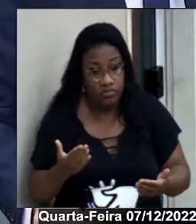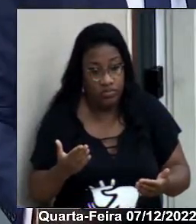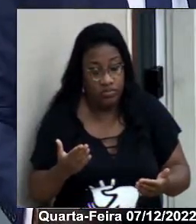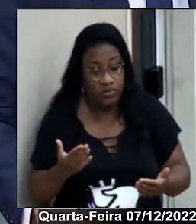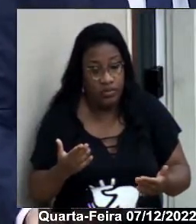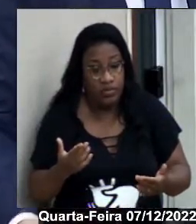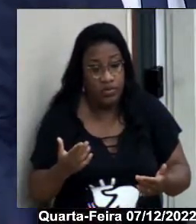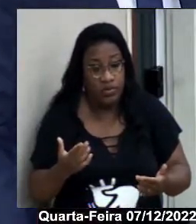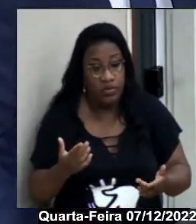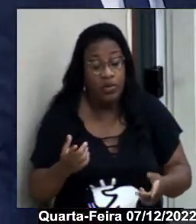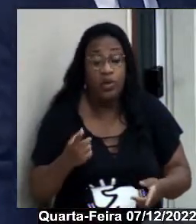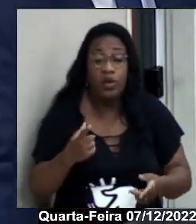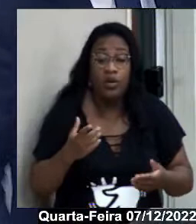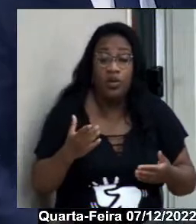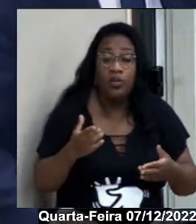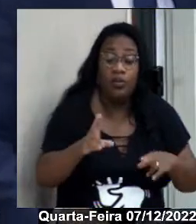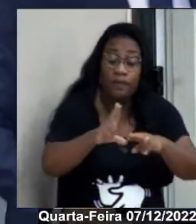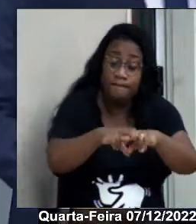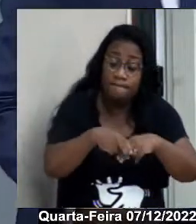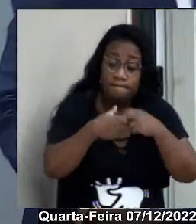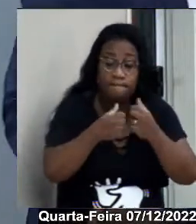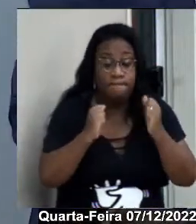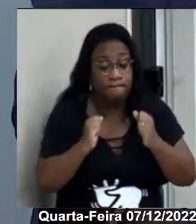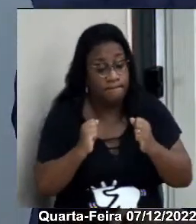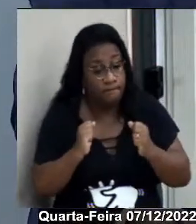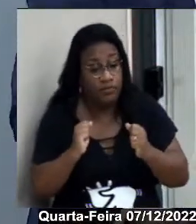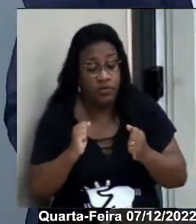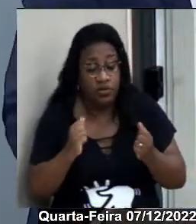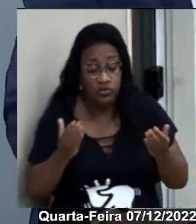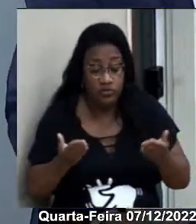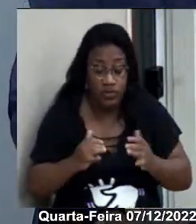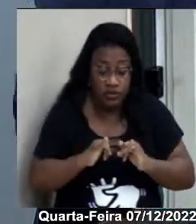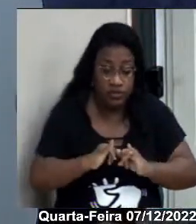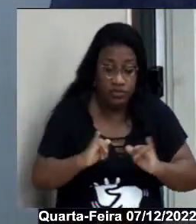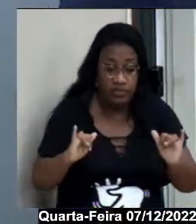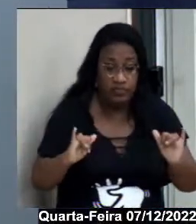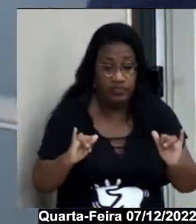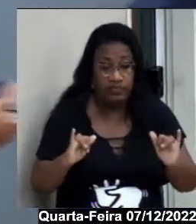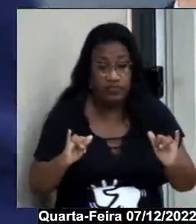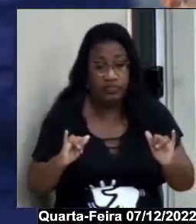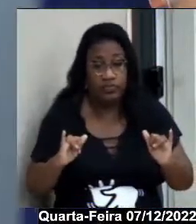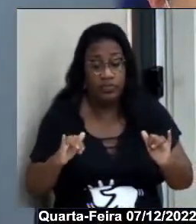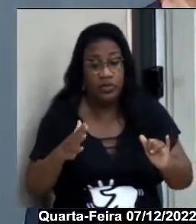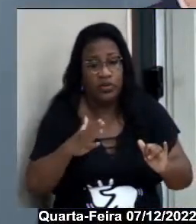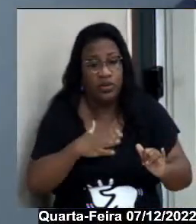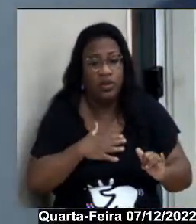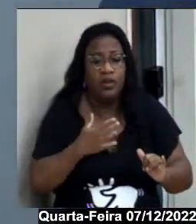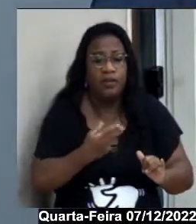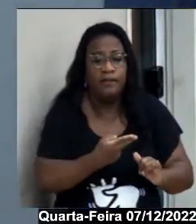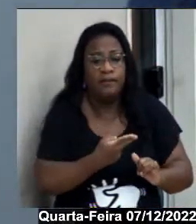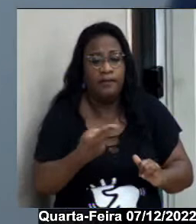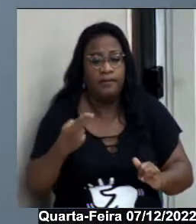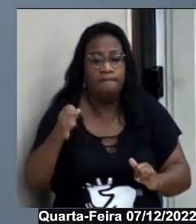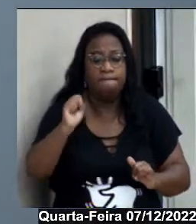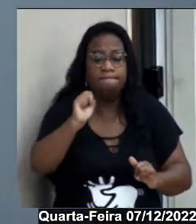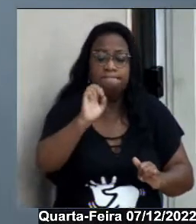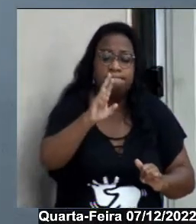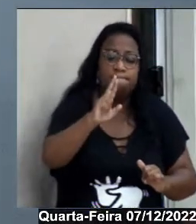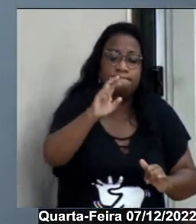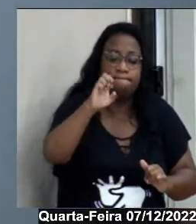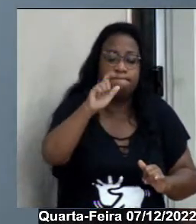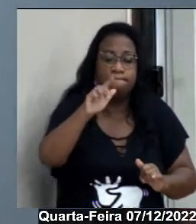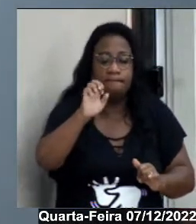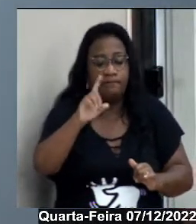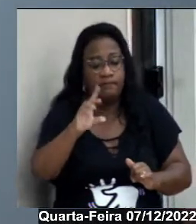deixar nós apresentarmos nesse espaço, ilustríssimo presidente e senhores vereadores. Para nós é uma honra. Meu nome é Sérgio Lima, sou